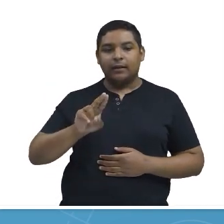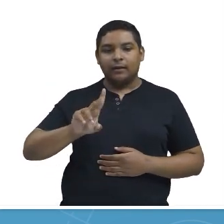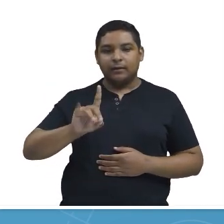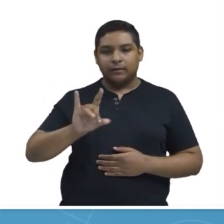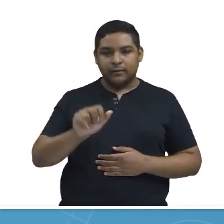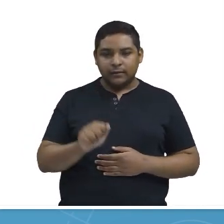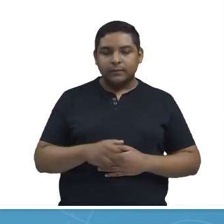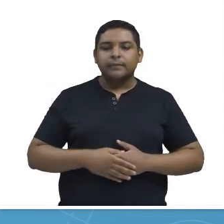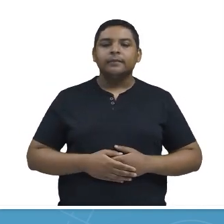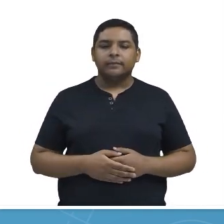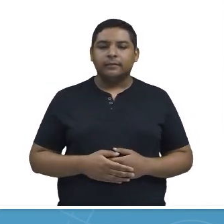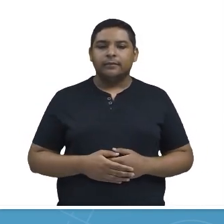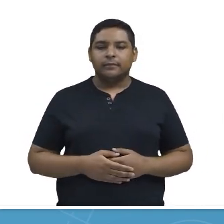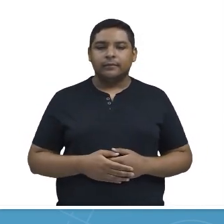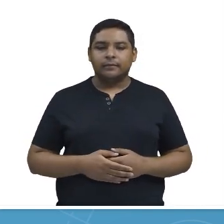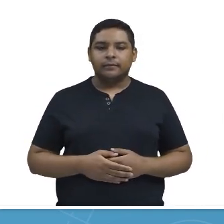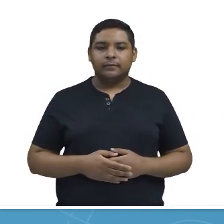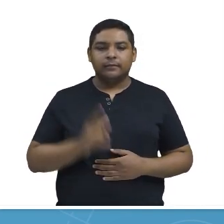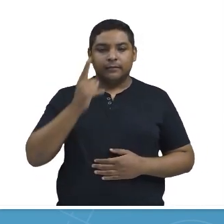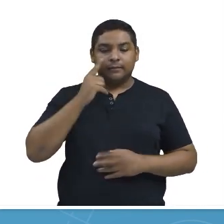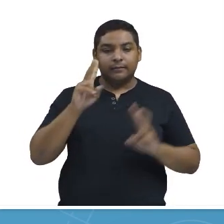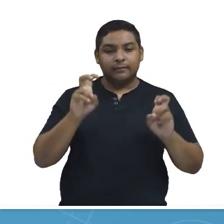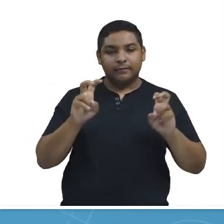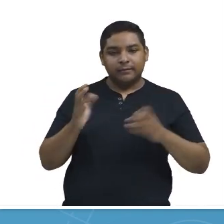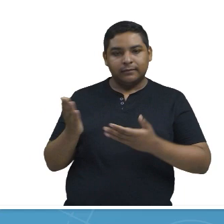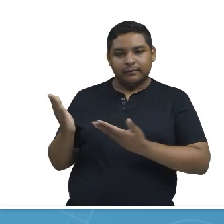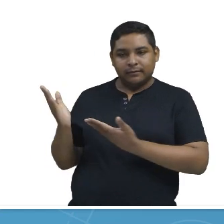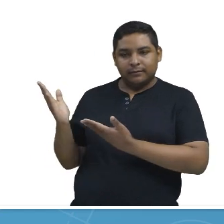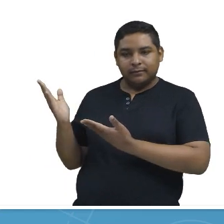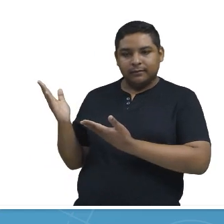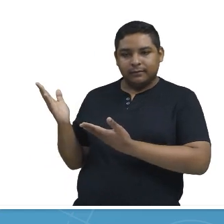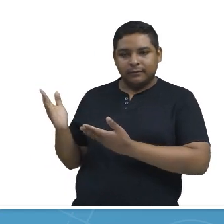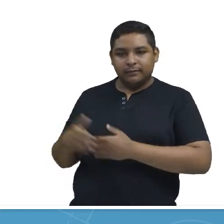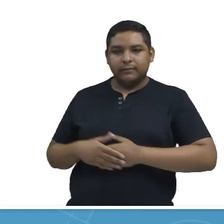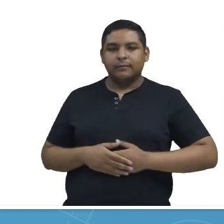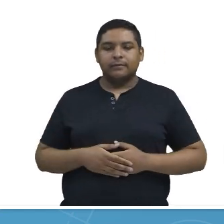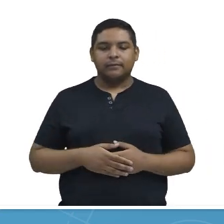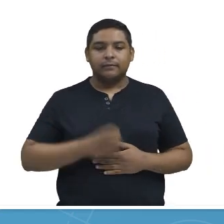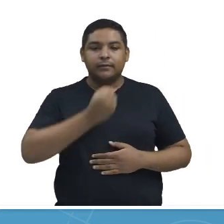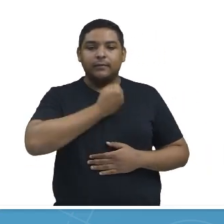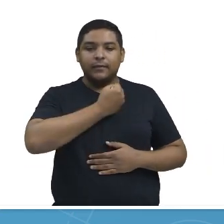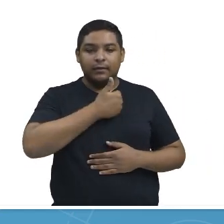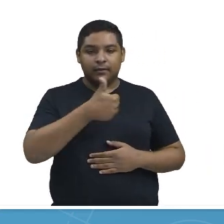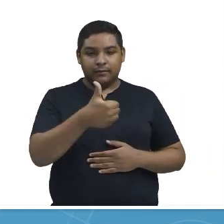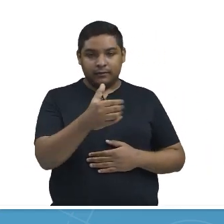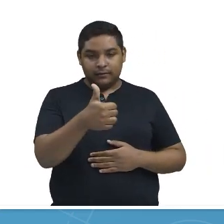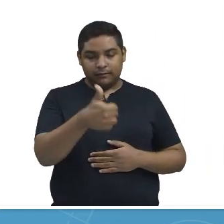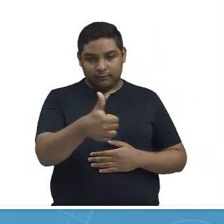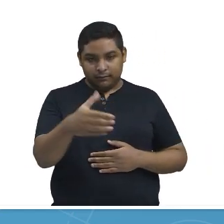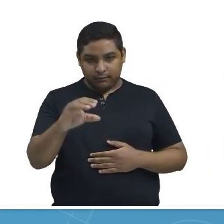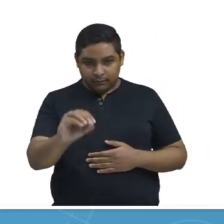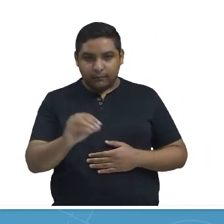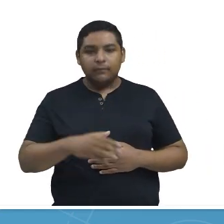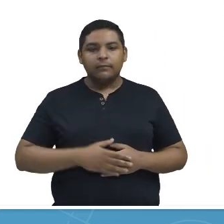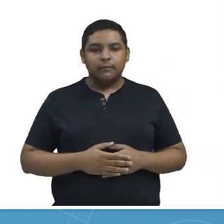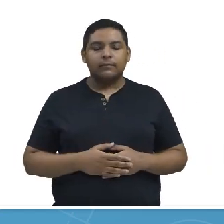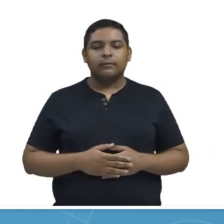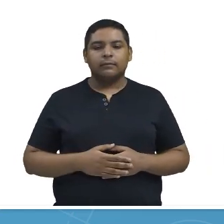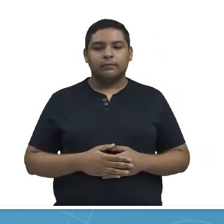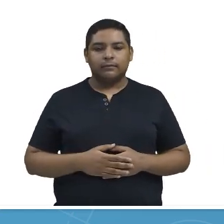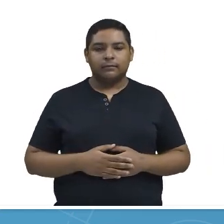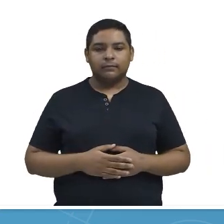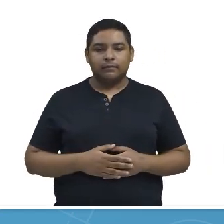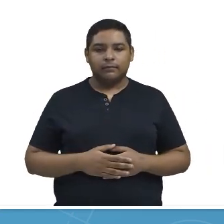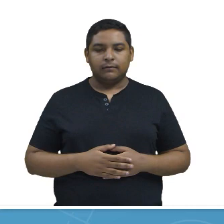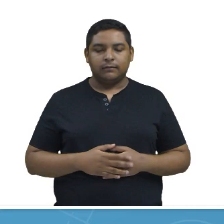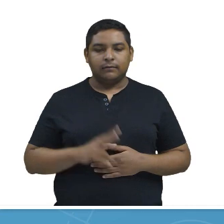conferida no nosso assunto de hoje. Olha só, hoje é a aula 110 de English Language. O assunto é Relative